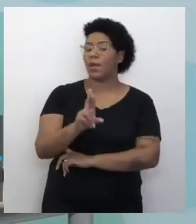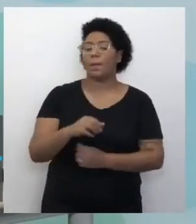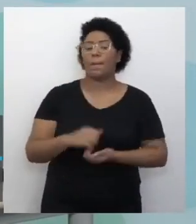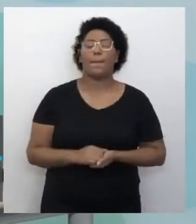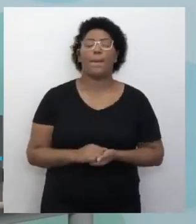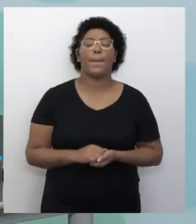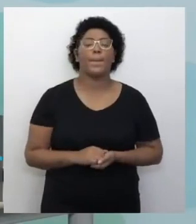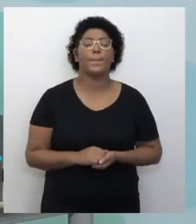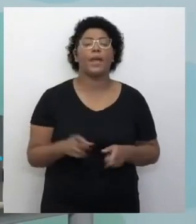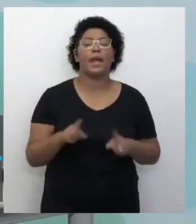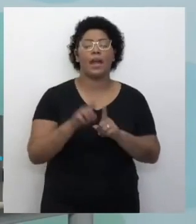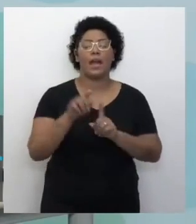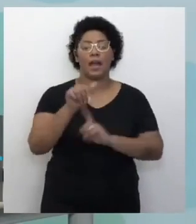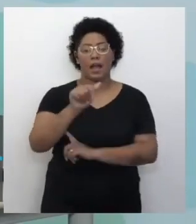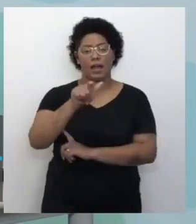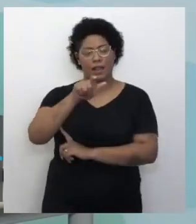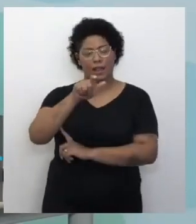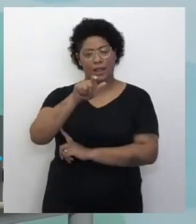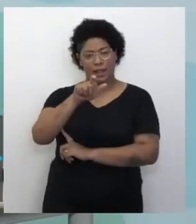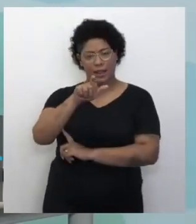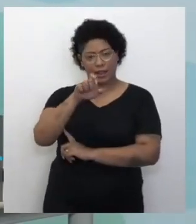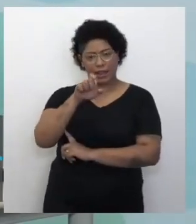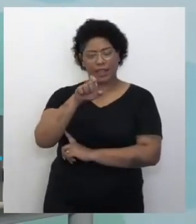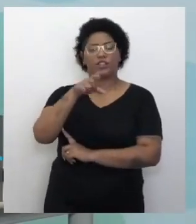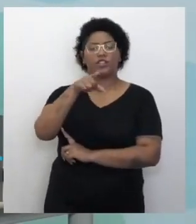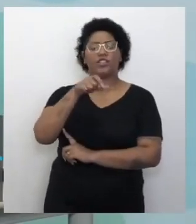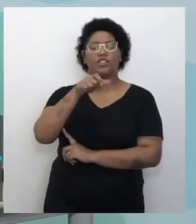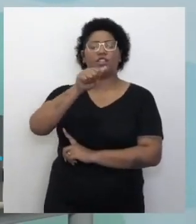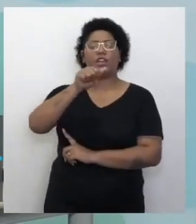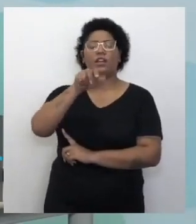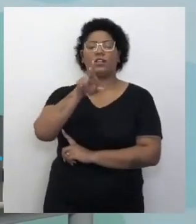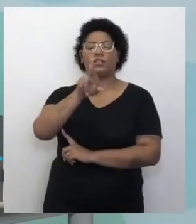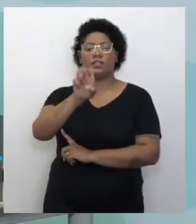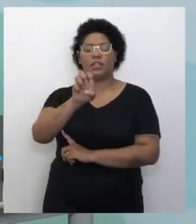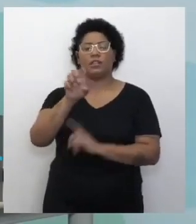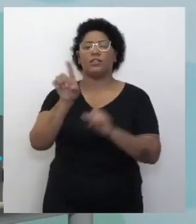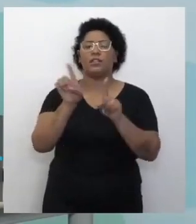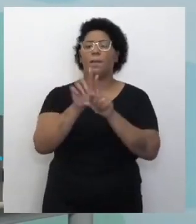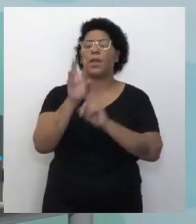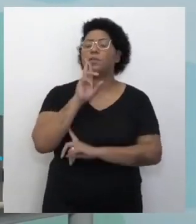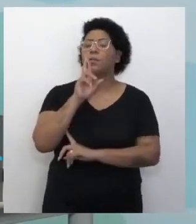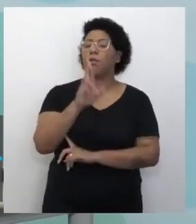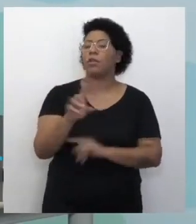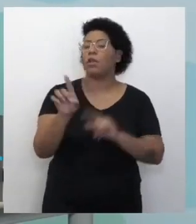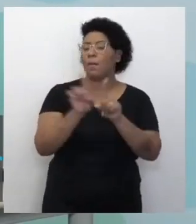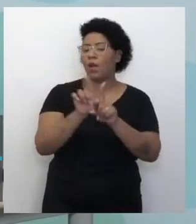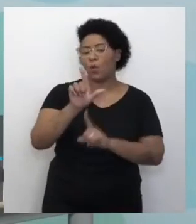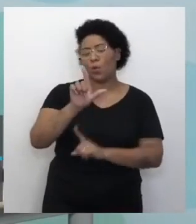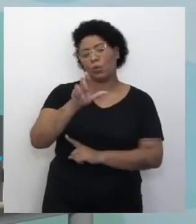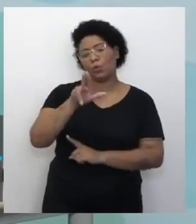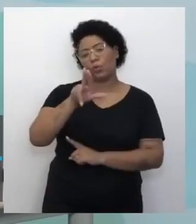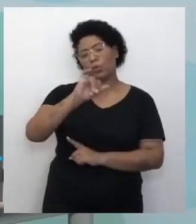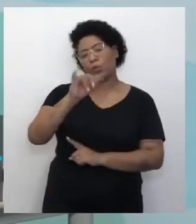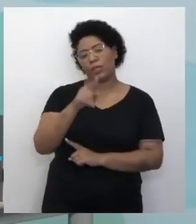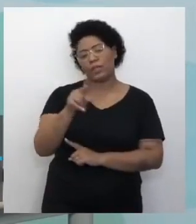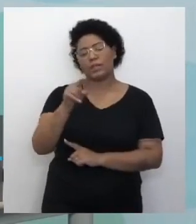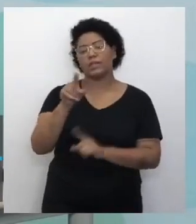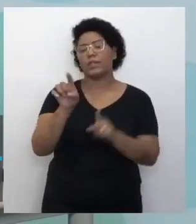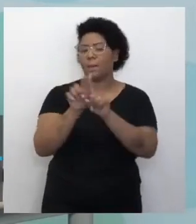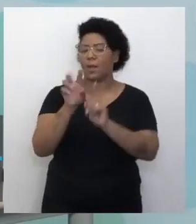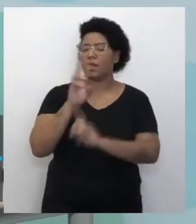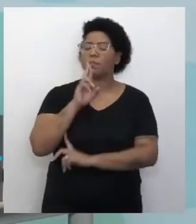Alexandre, professor Alex Antônio também, 95 gramas. Professor Luiz Fabiano também,